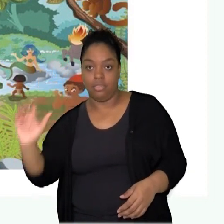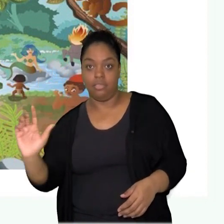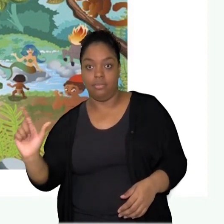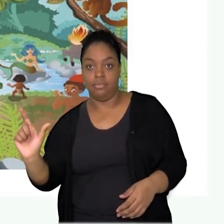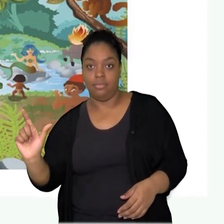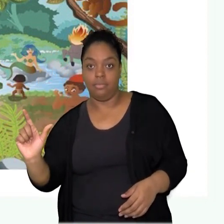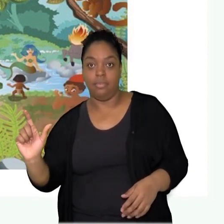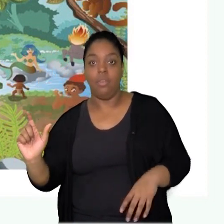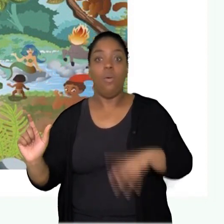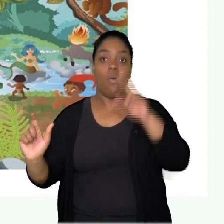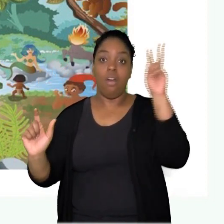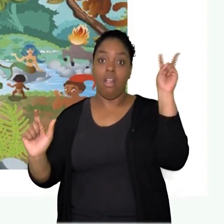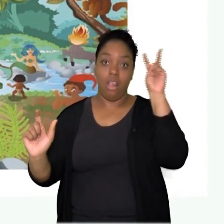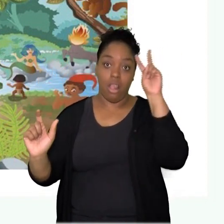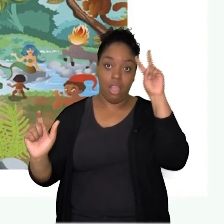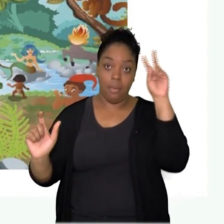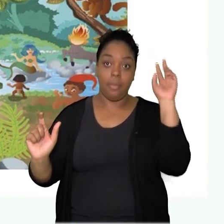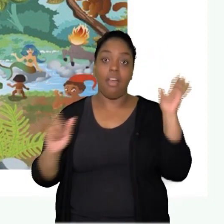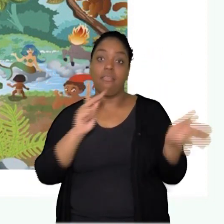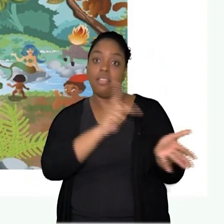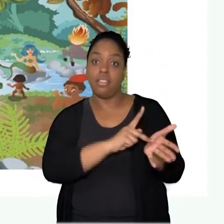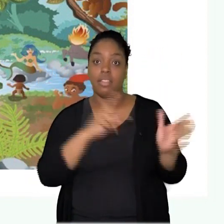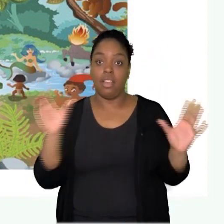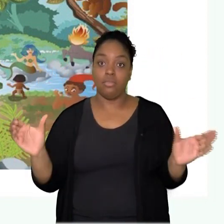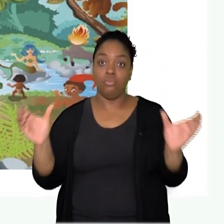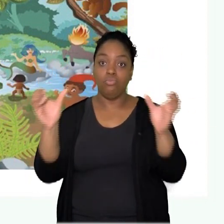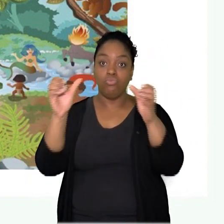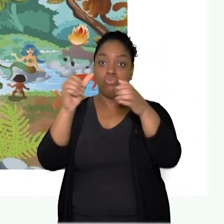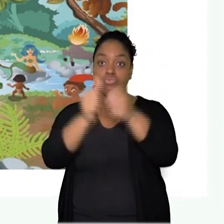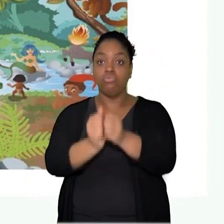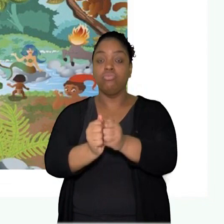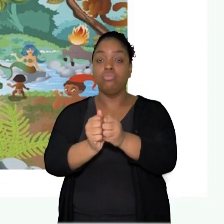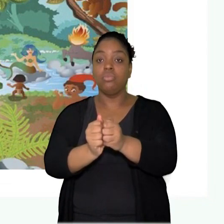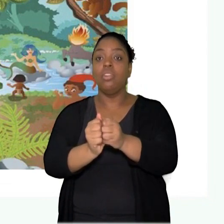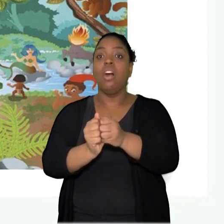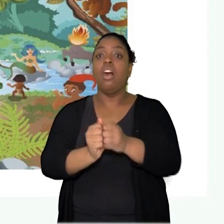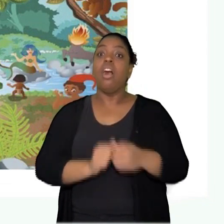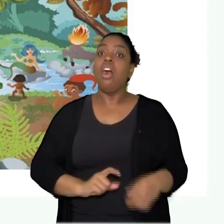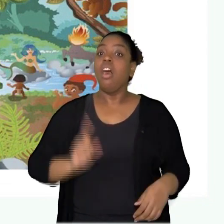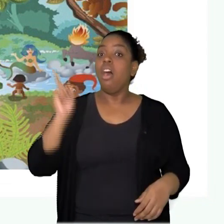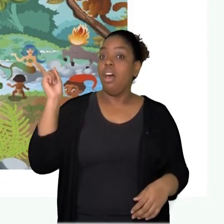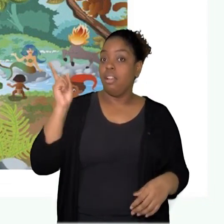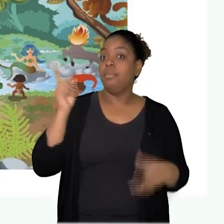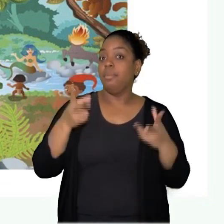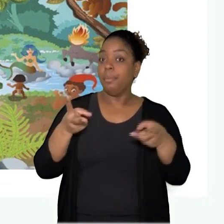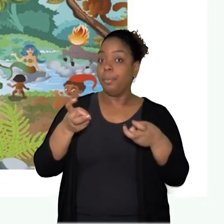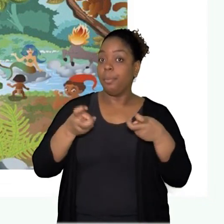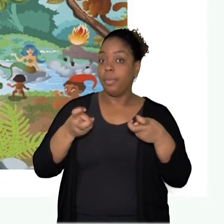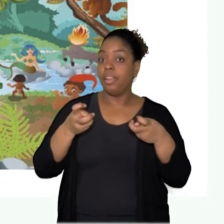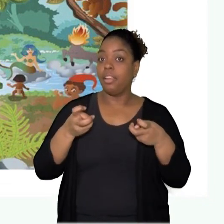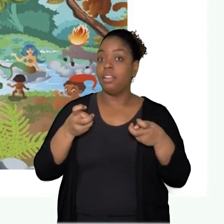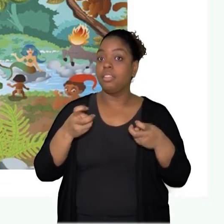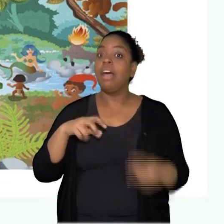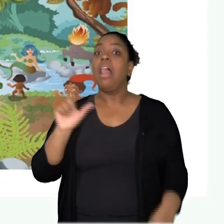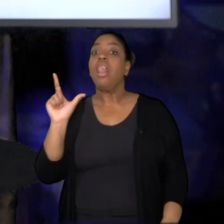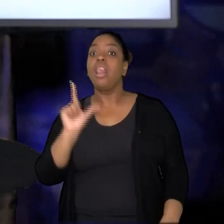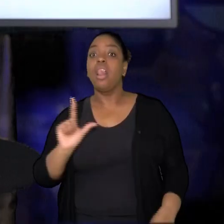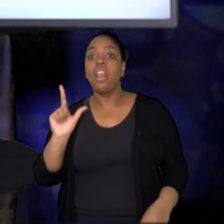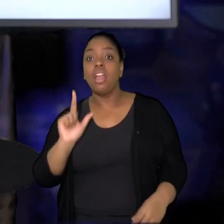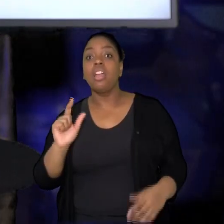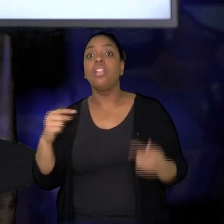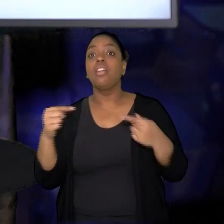fatos históricos. Nessa imagem, vocês podem perceber que as lendas fazem parte do folclore